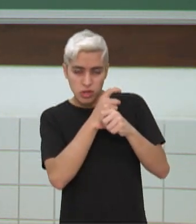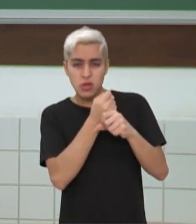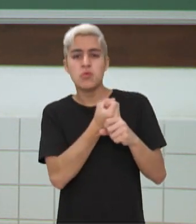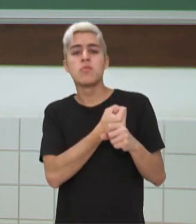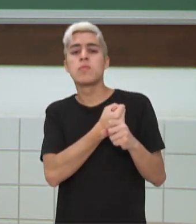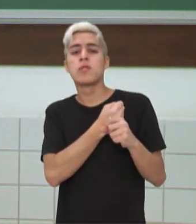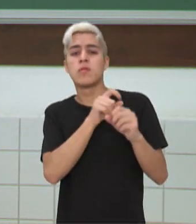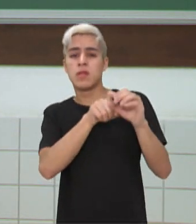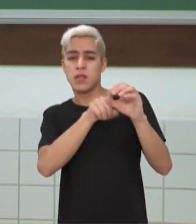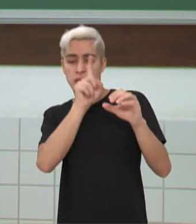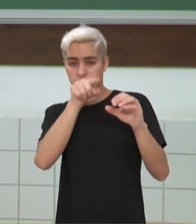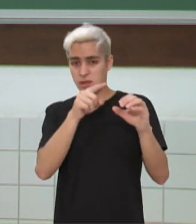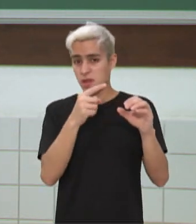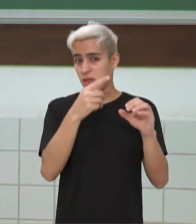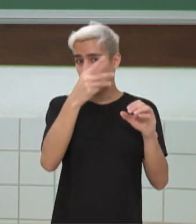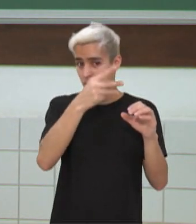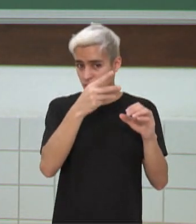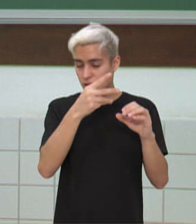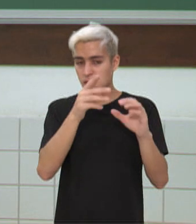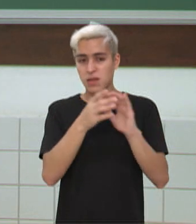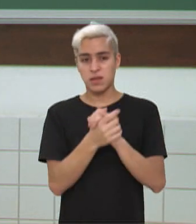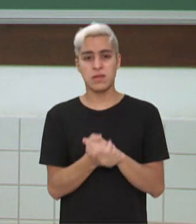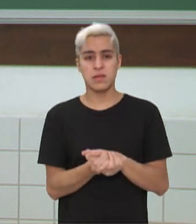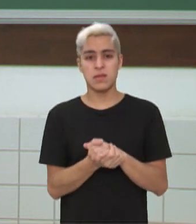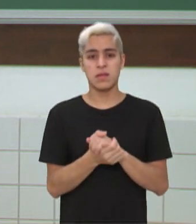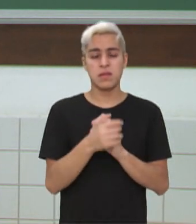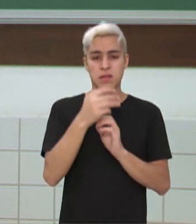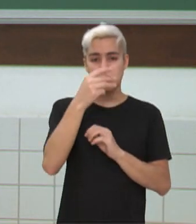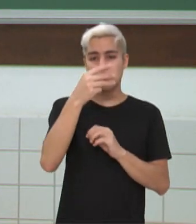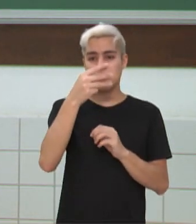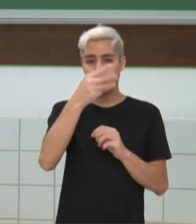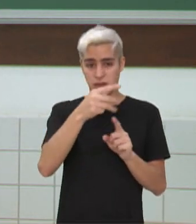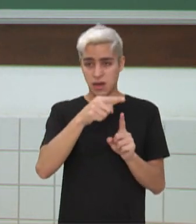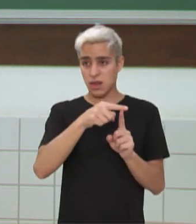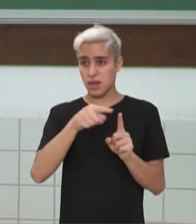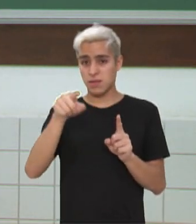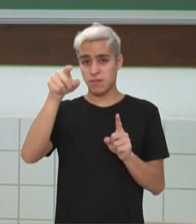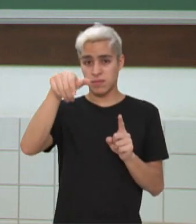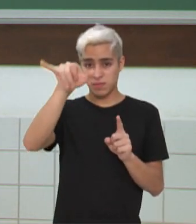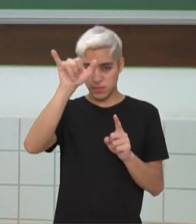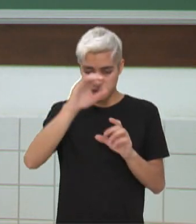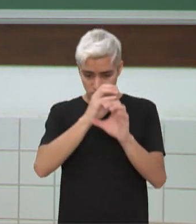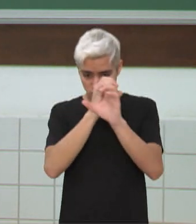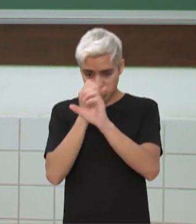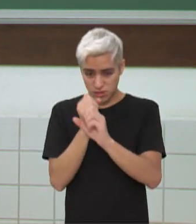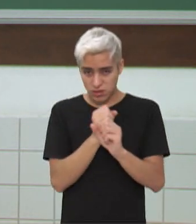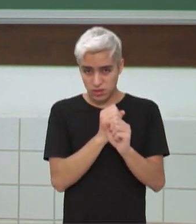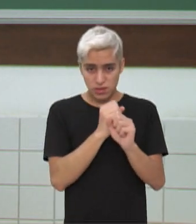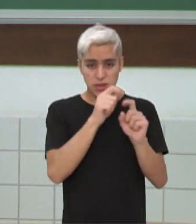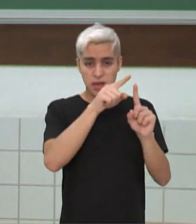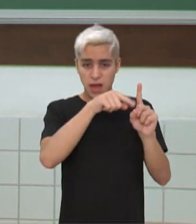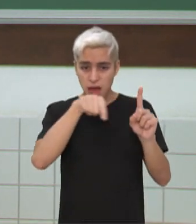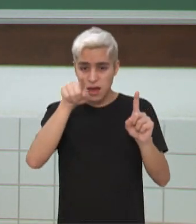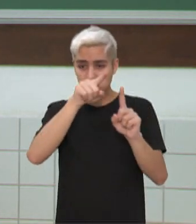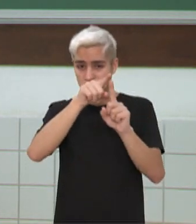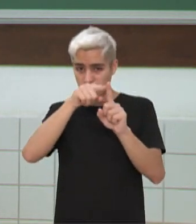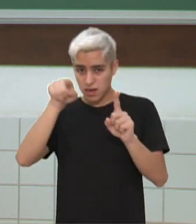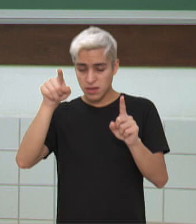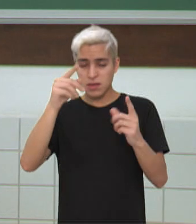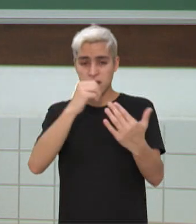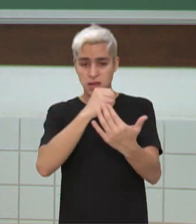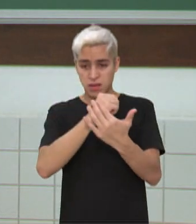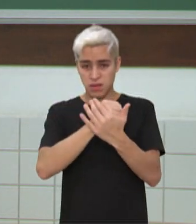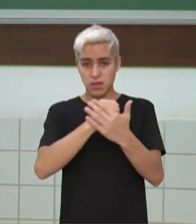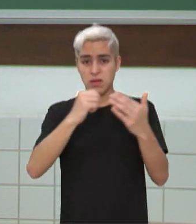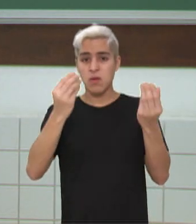que é o 3. Sabe que a parábola passa no 3 em y. Já calculamos as raízes, que são os dois pontos de